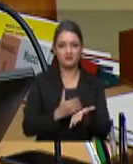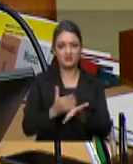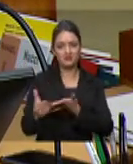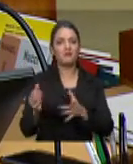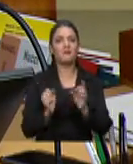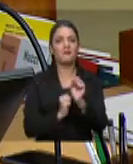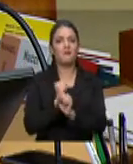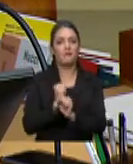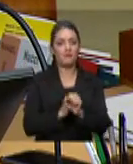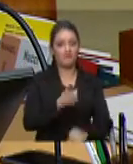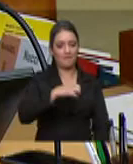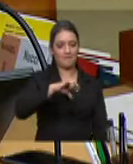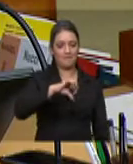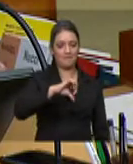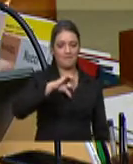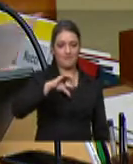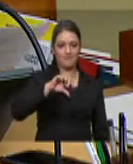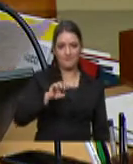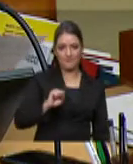1989, através da Lei